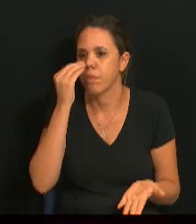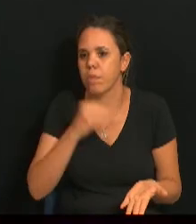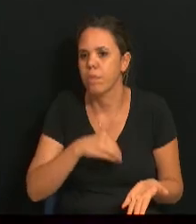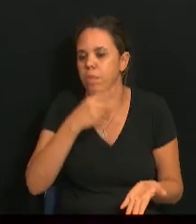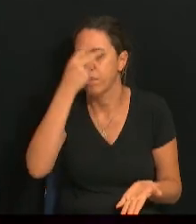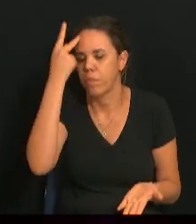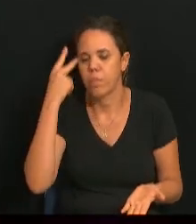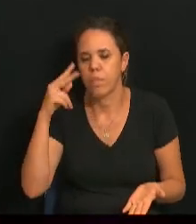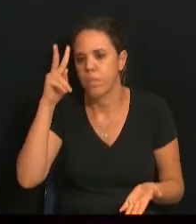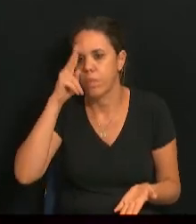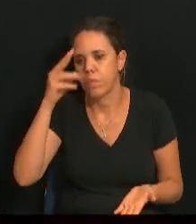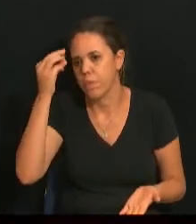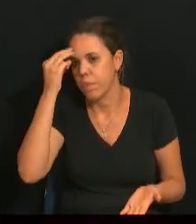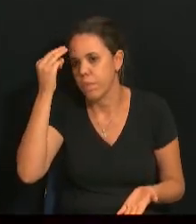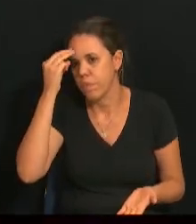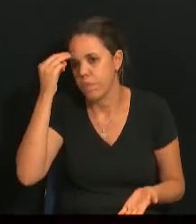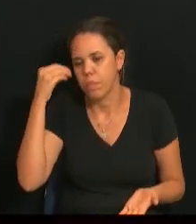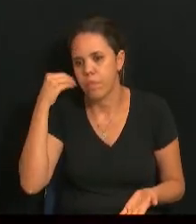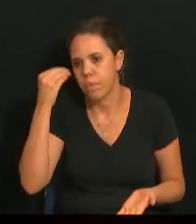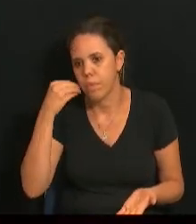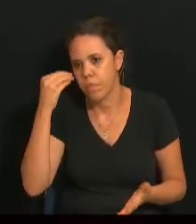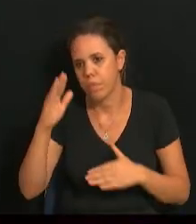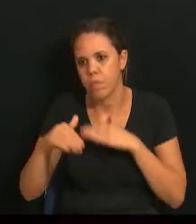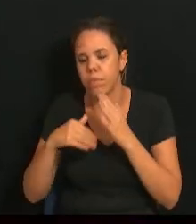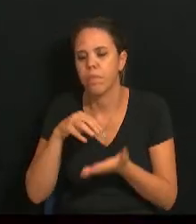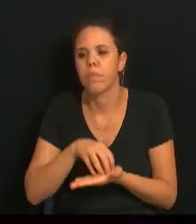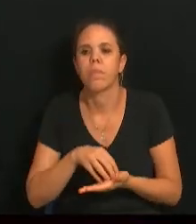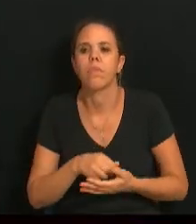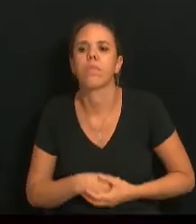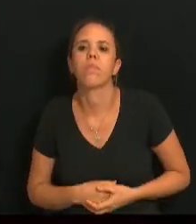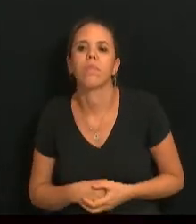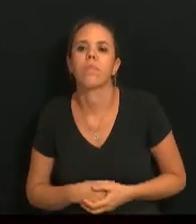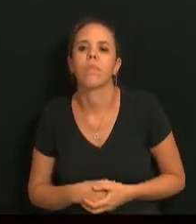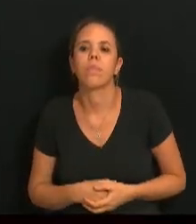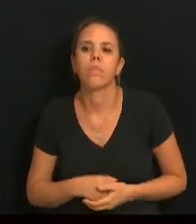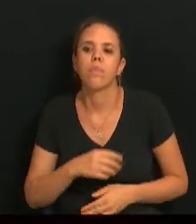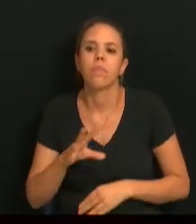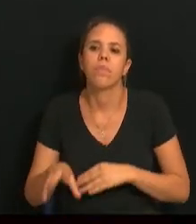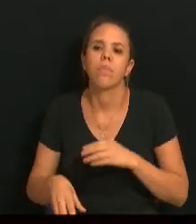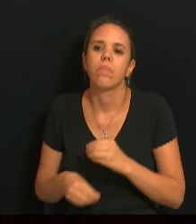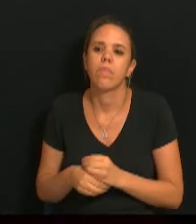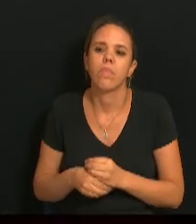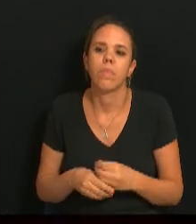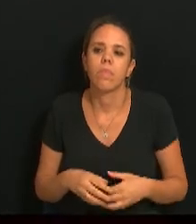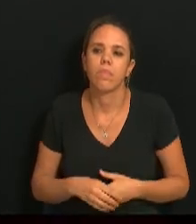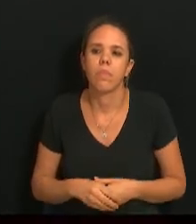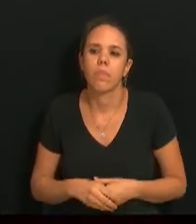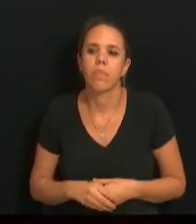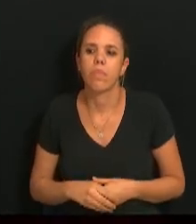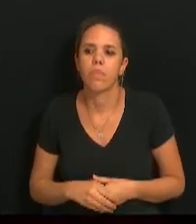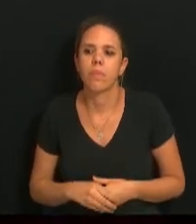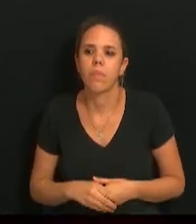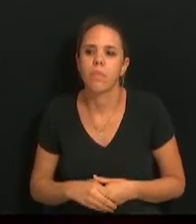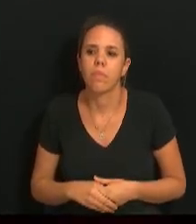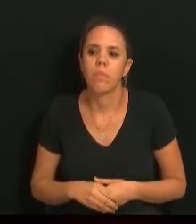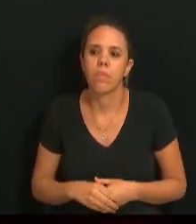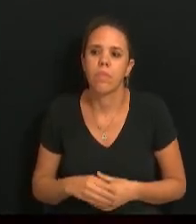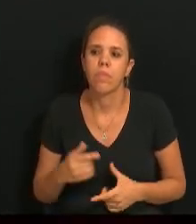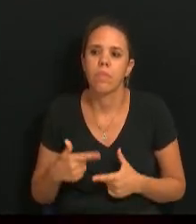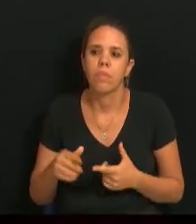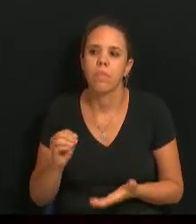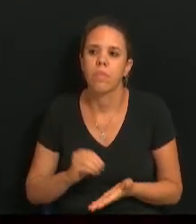história, a memória das experiências já desenvolvidas na rede, e que se incorpore nesse processo, então, de efetivação da